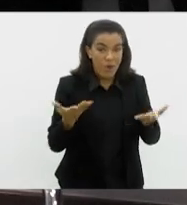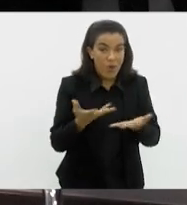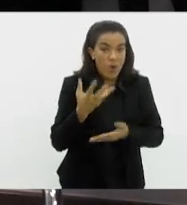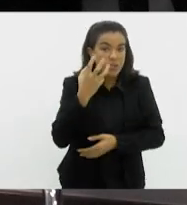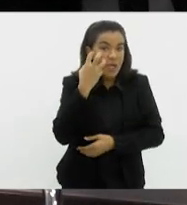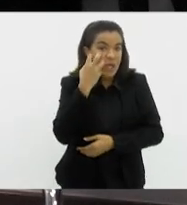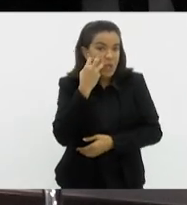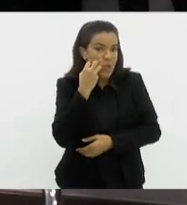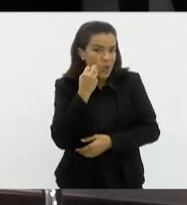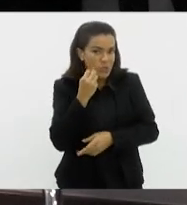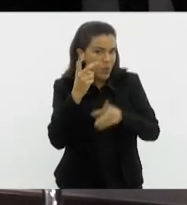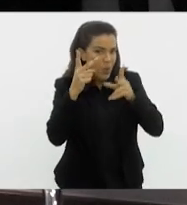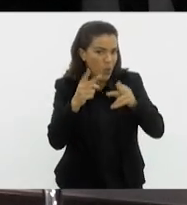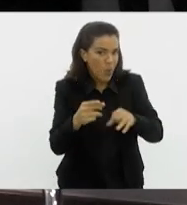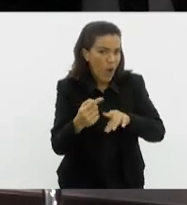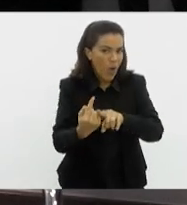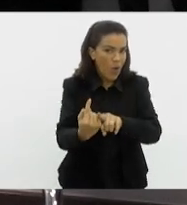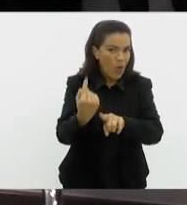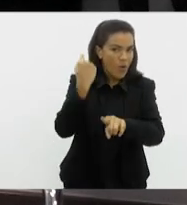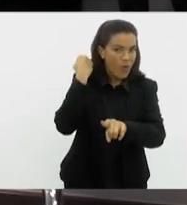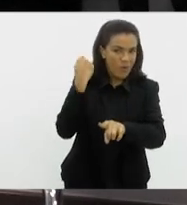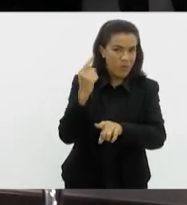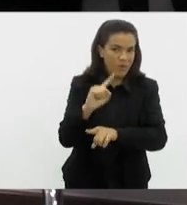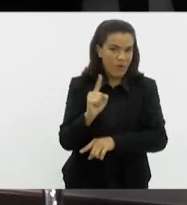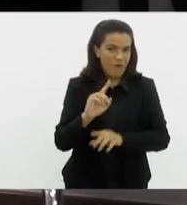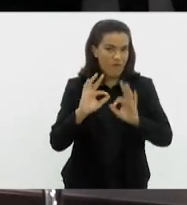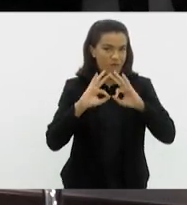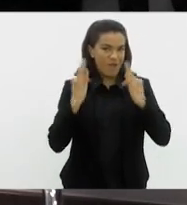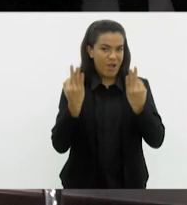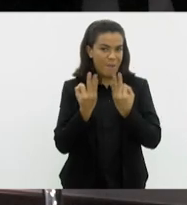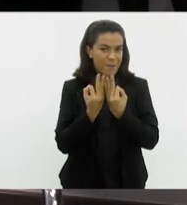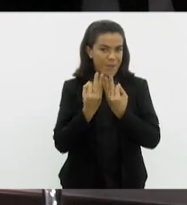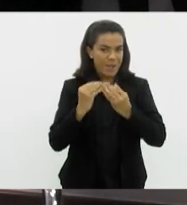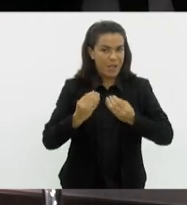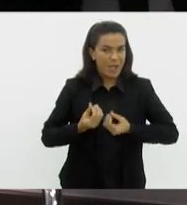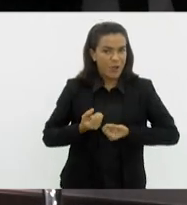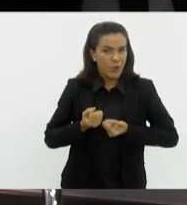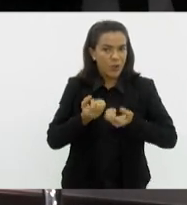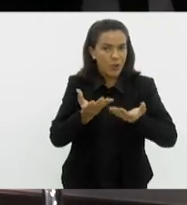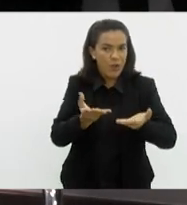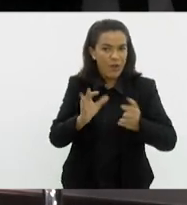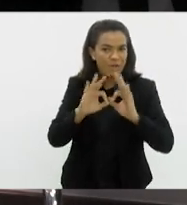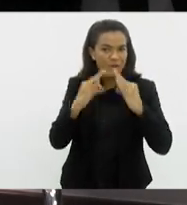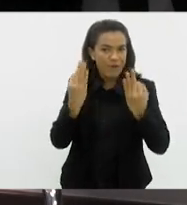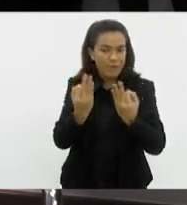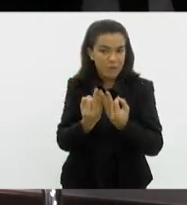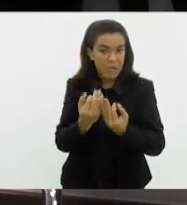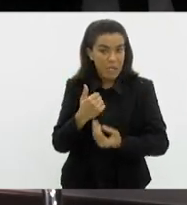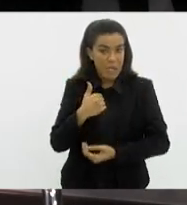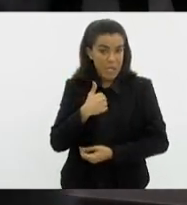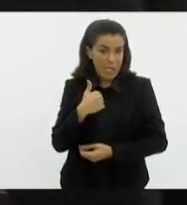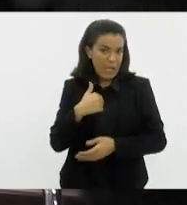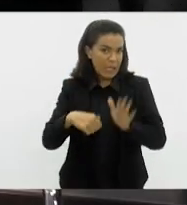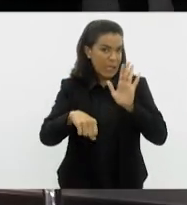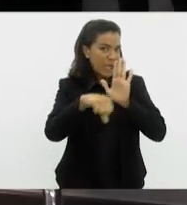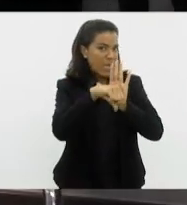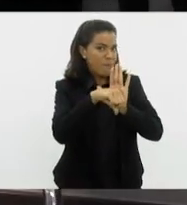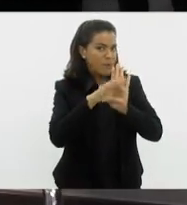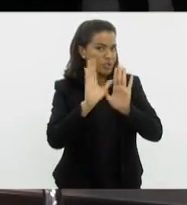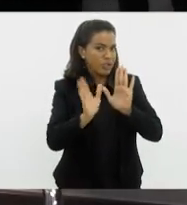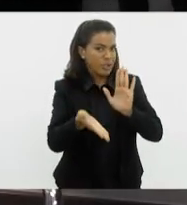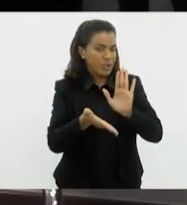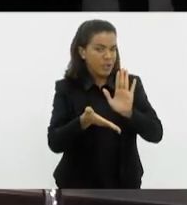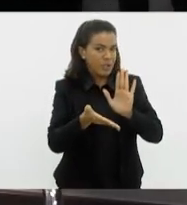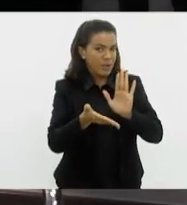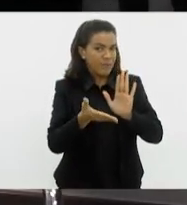não é mais como era antigamente, né? A adoção não é mais de família para família. Isso é considerado, inclusive, um crime. A adoção é a entrega